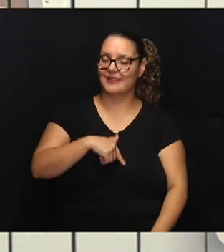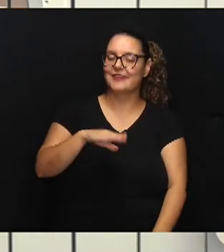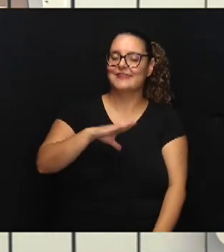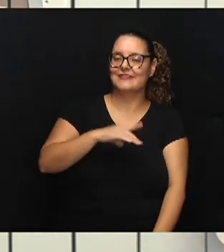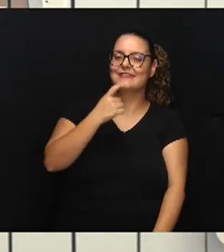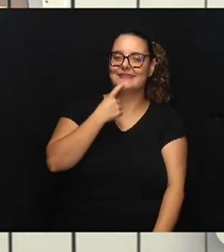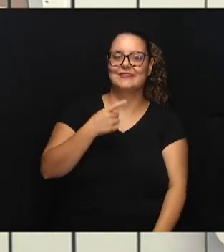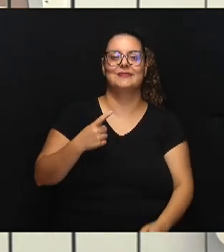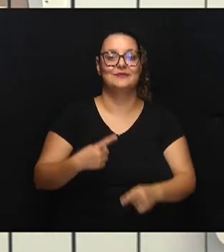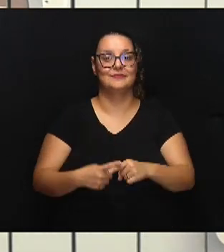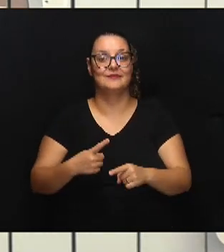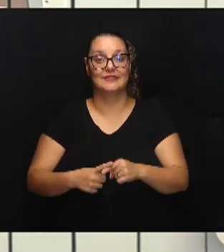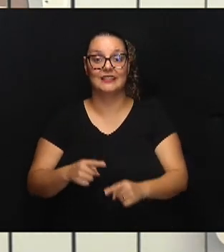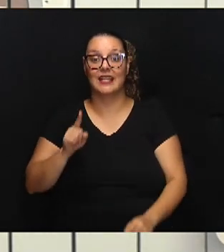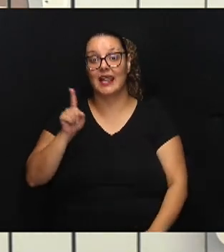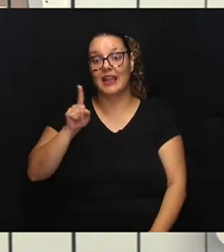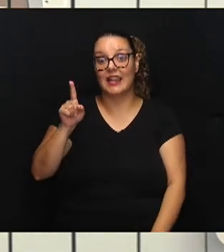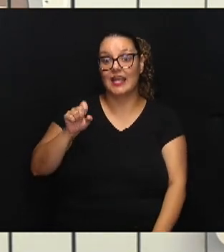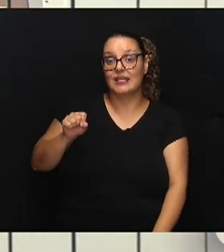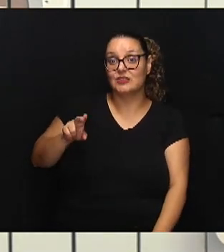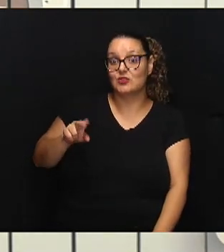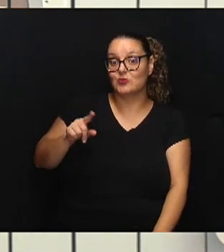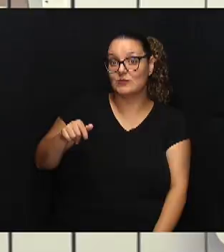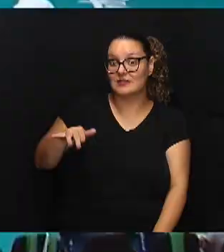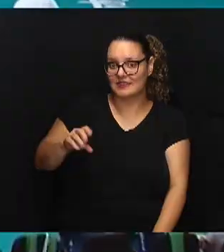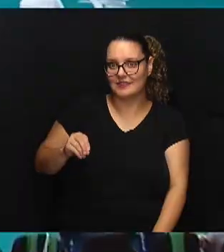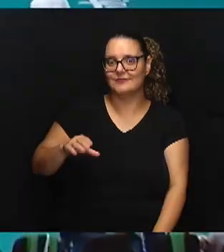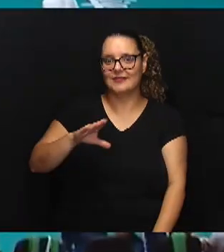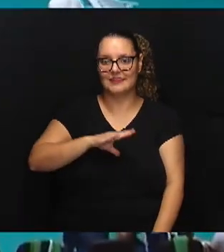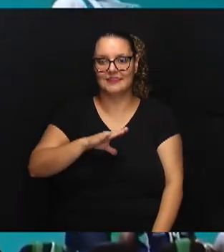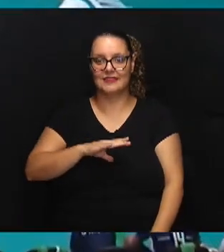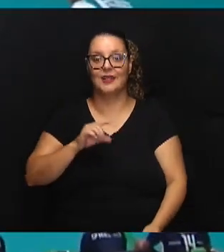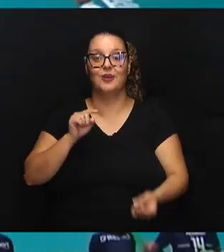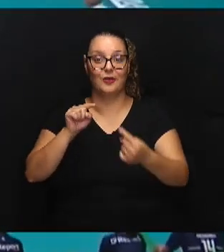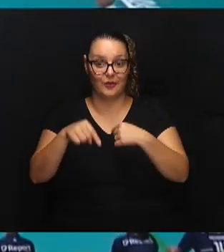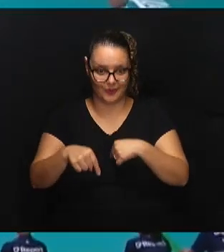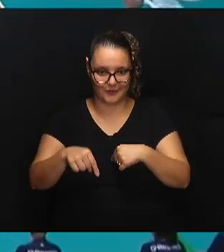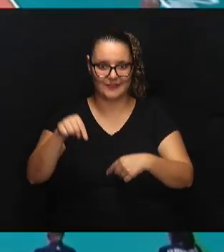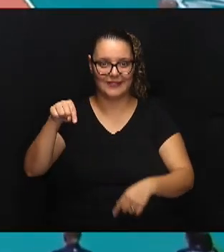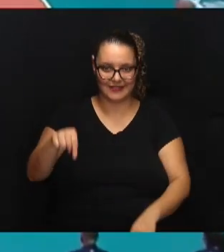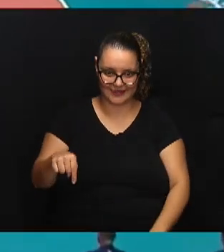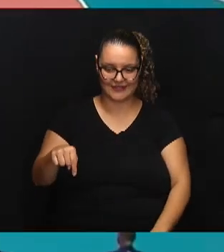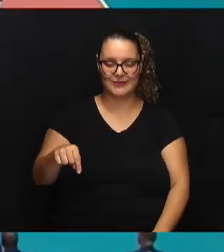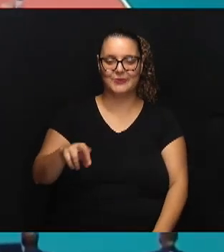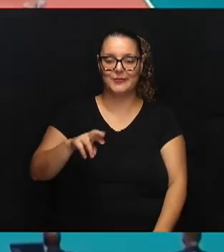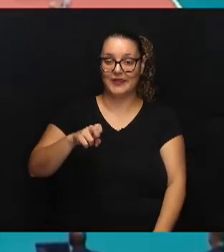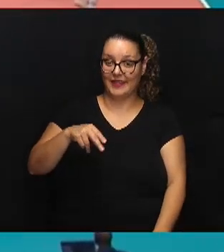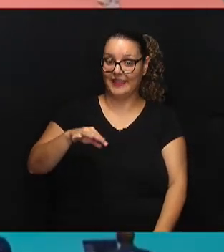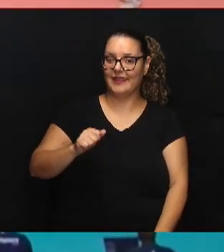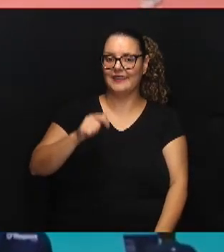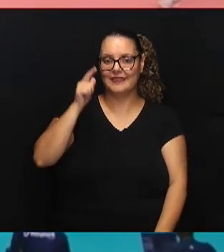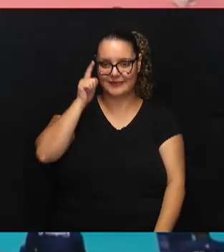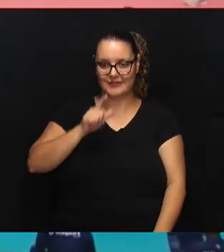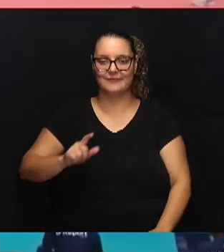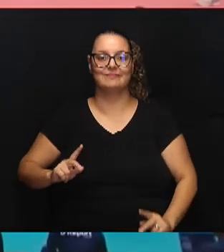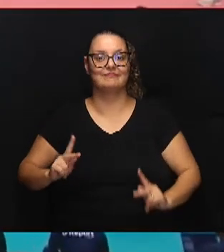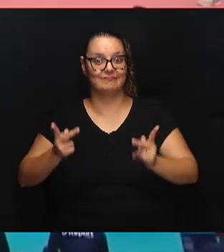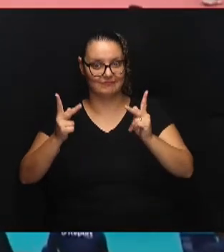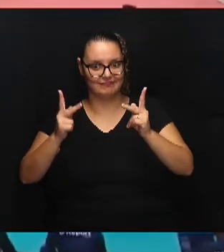viu? Porque jogando lá em Suzano contra os donos da casa, o Renata conseguiu uma